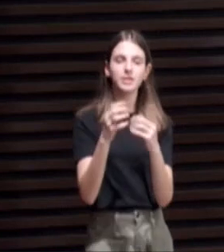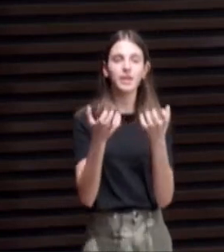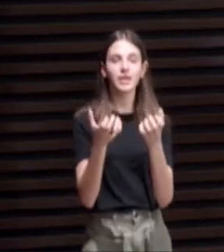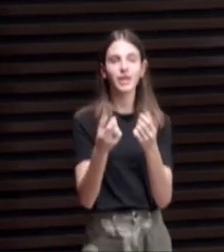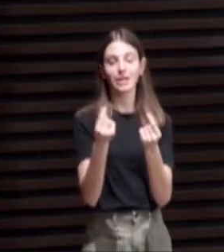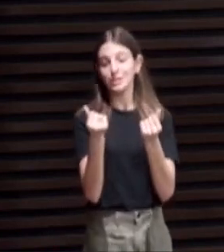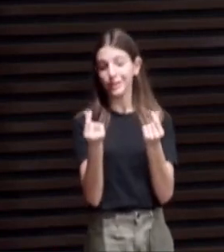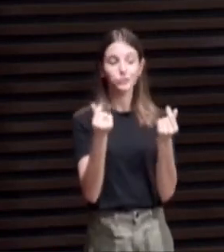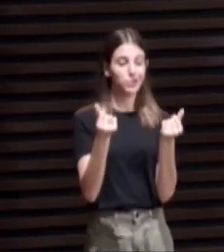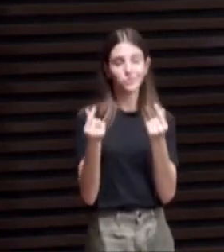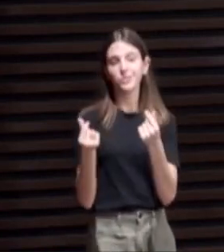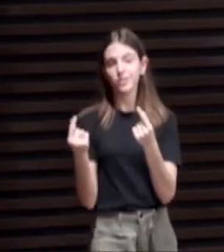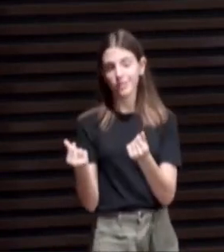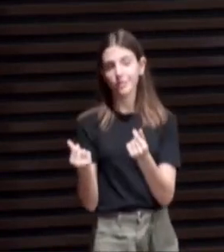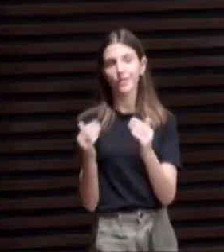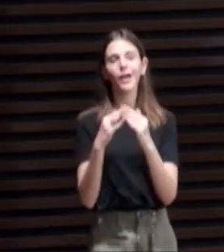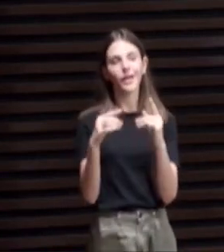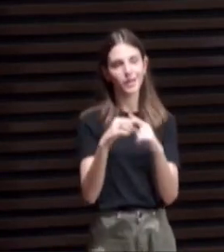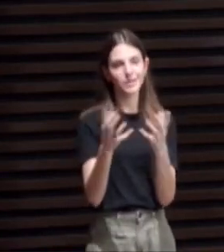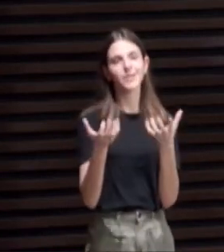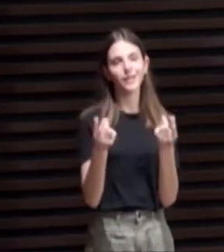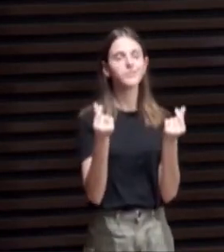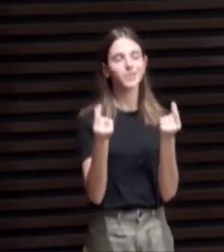a igreja vai desejar dinheiro.